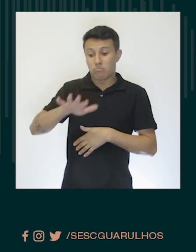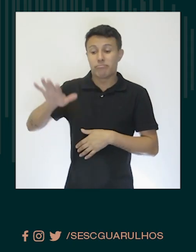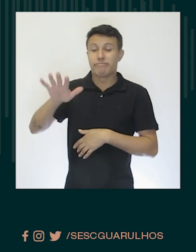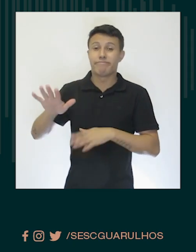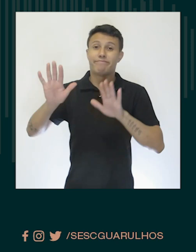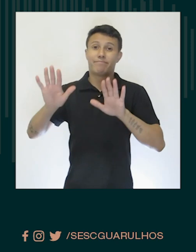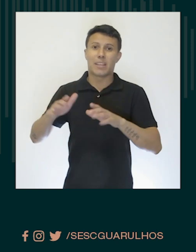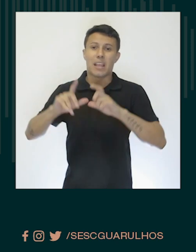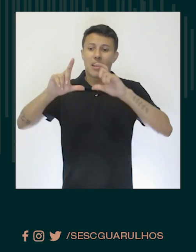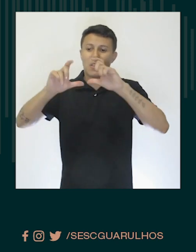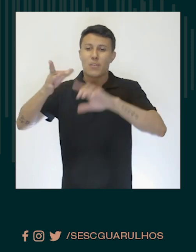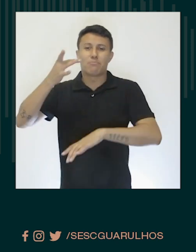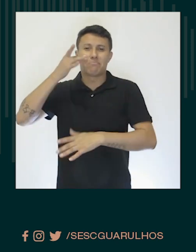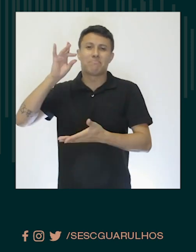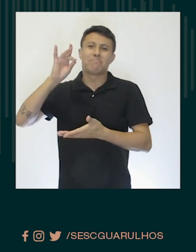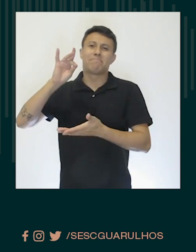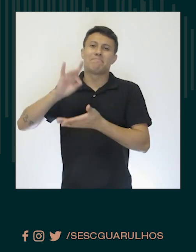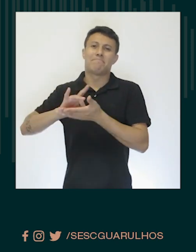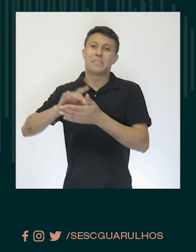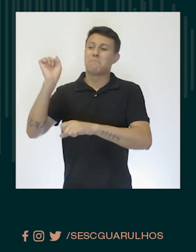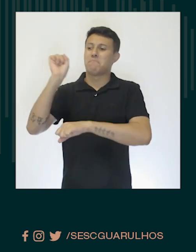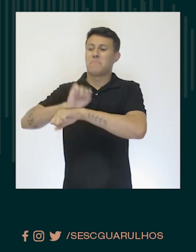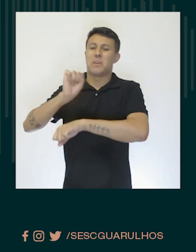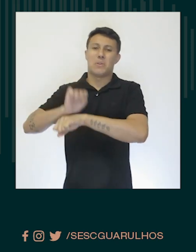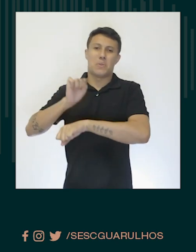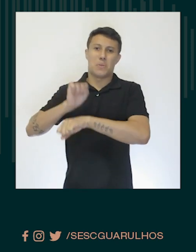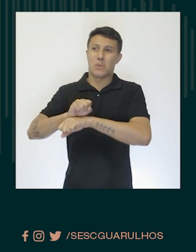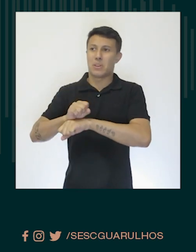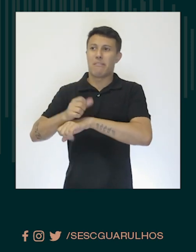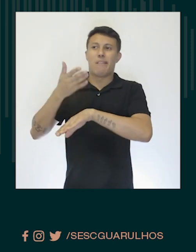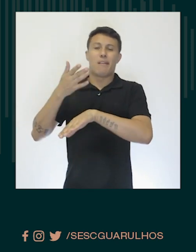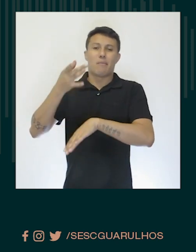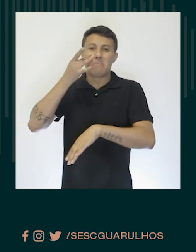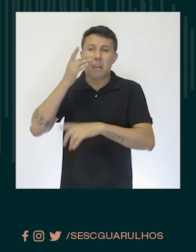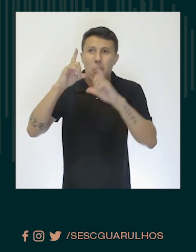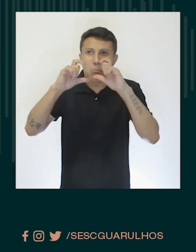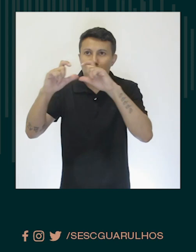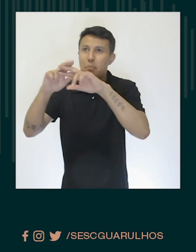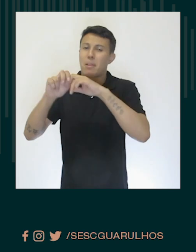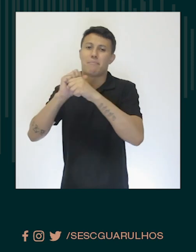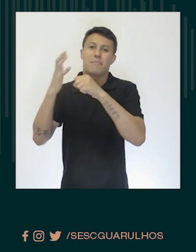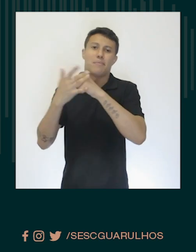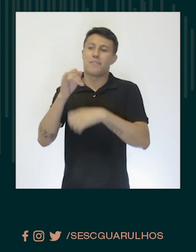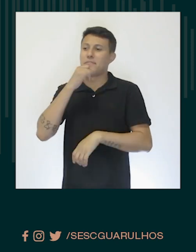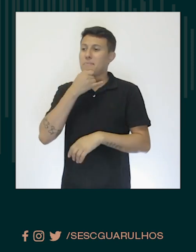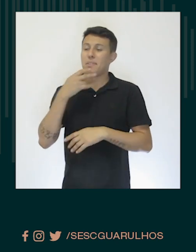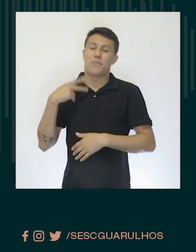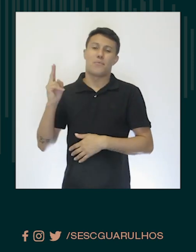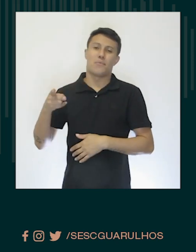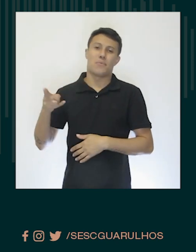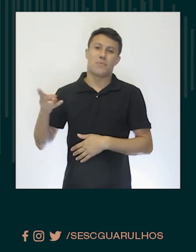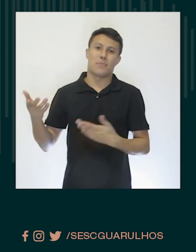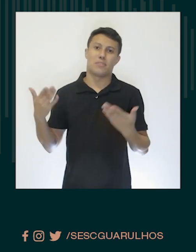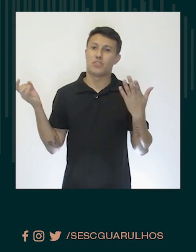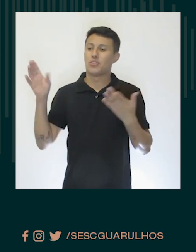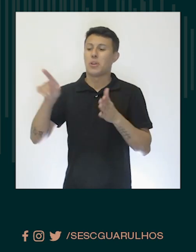andar que acabou já as fotos presenciais sendo paralisadas. Eu não fiz mais ensaios presenciais depois da pandemia e